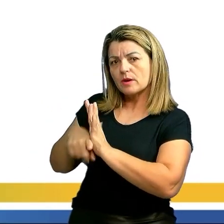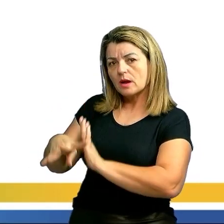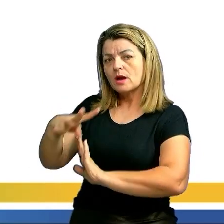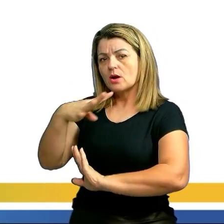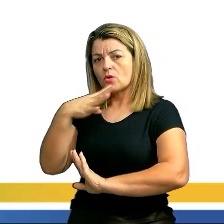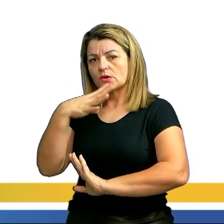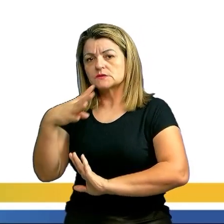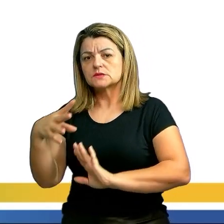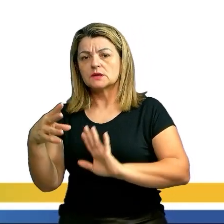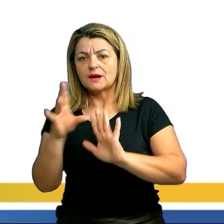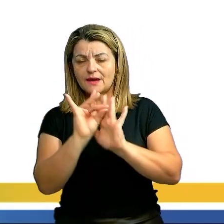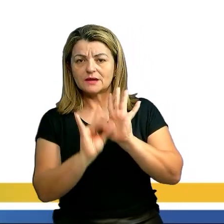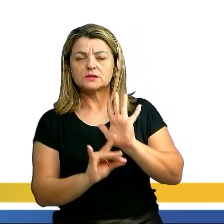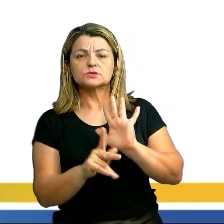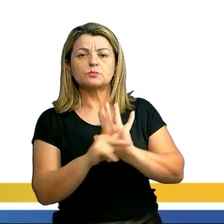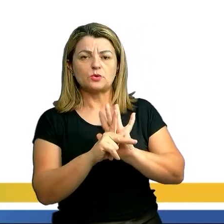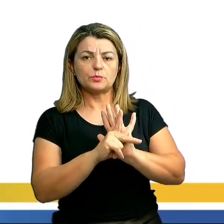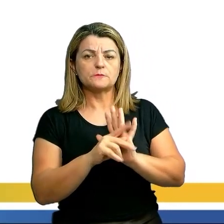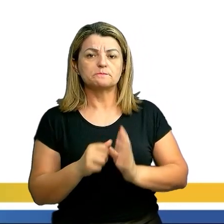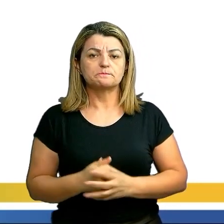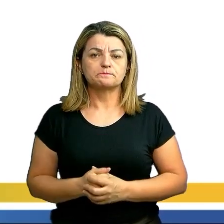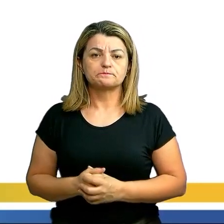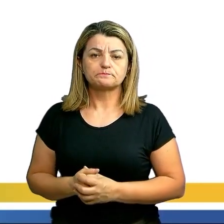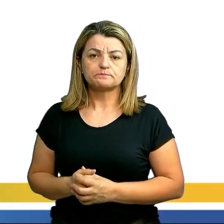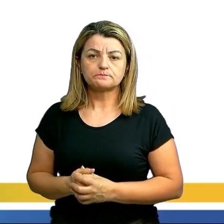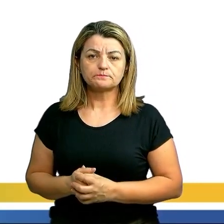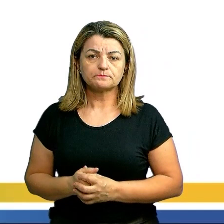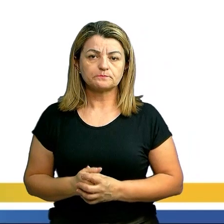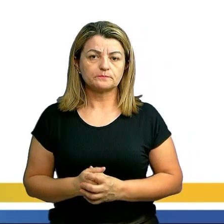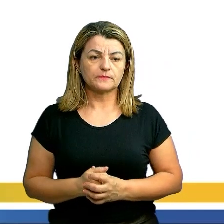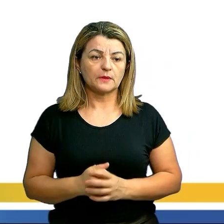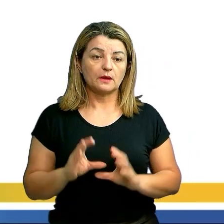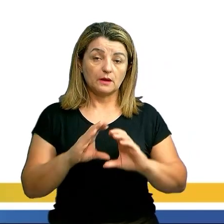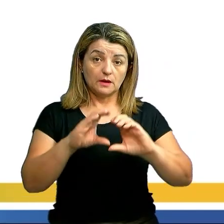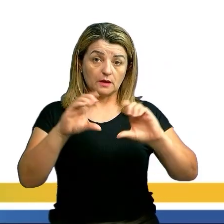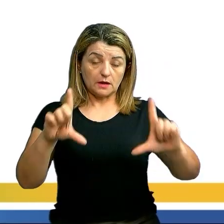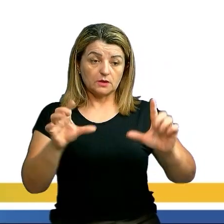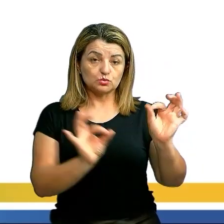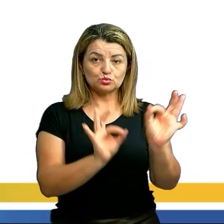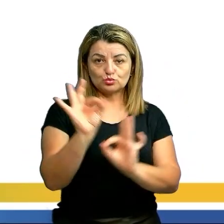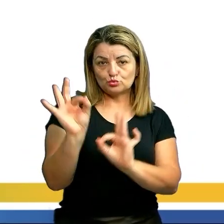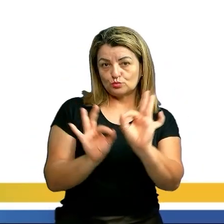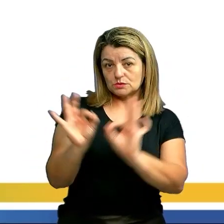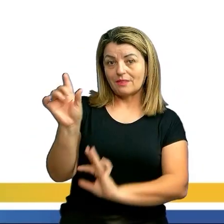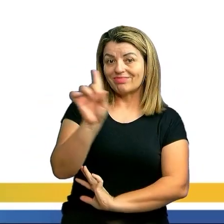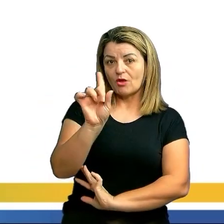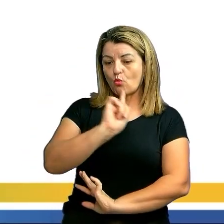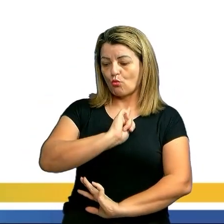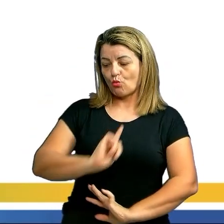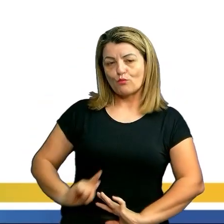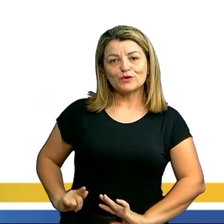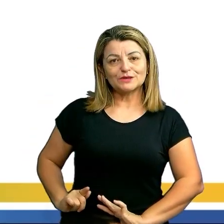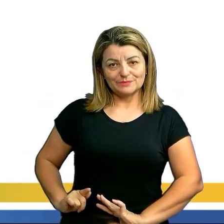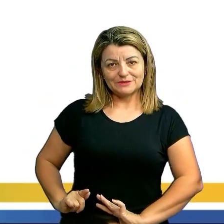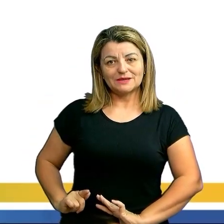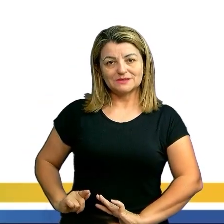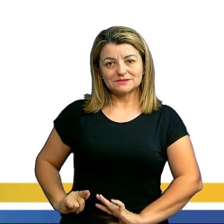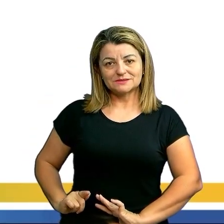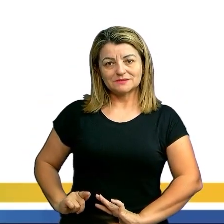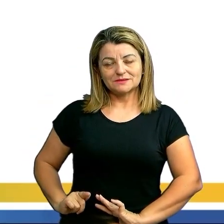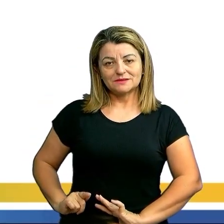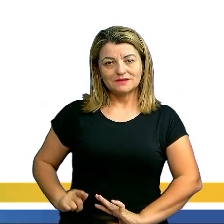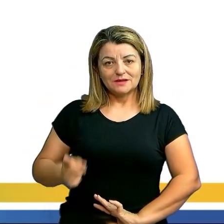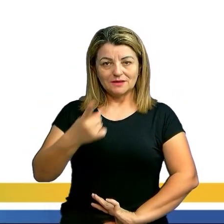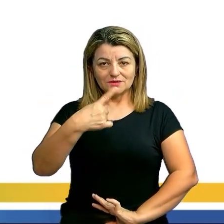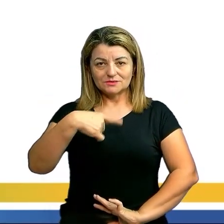as suas características, certo? E, claro, as organizações não governamentais, que são aquelas que não